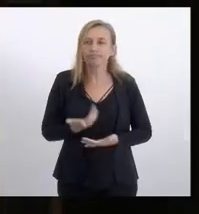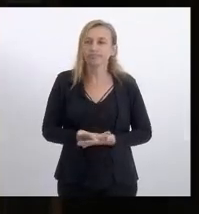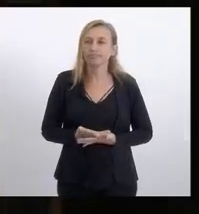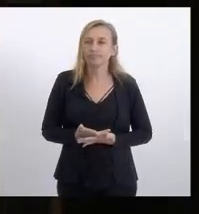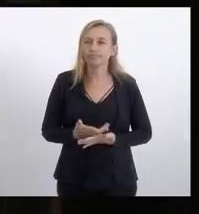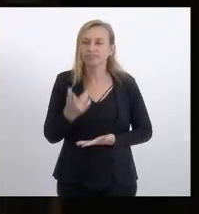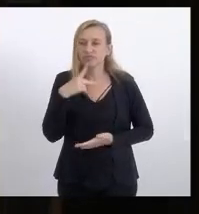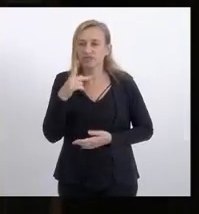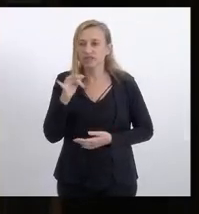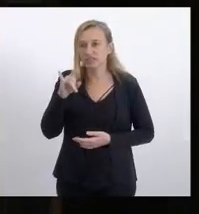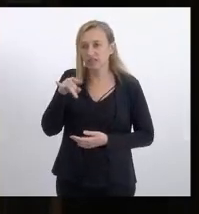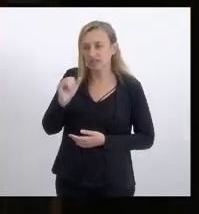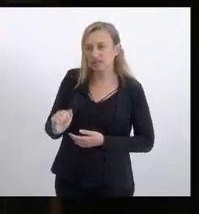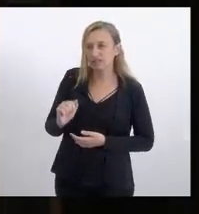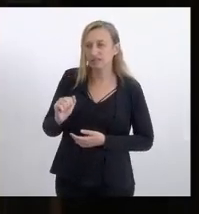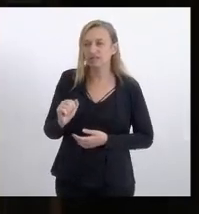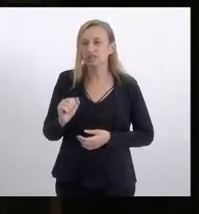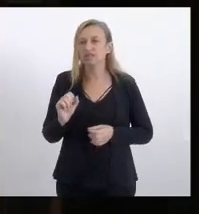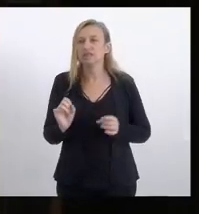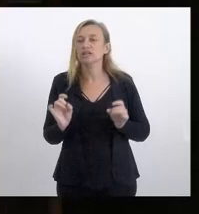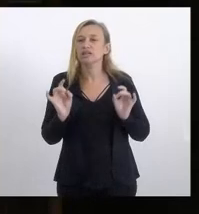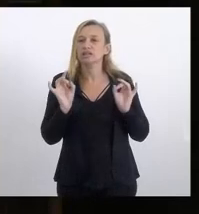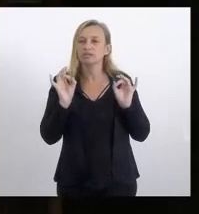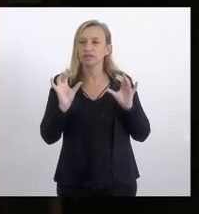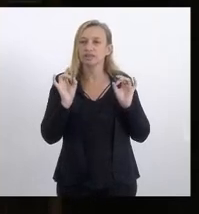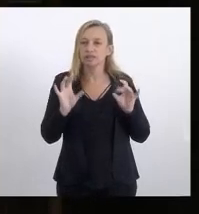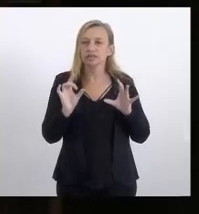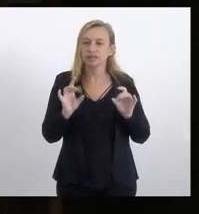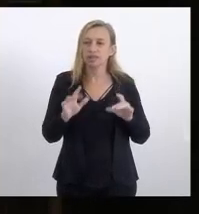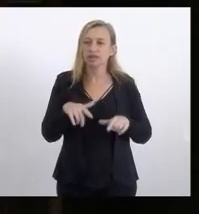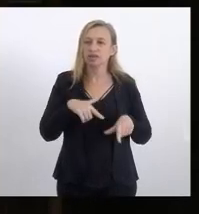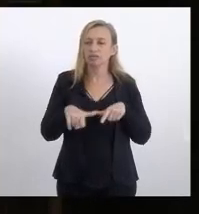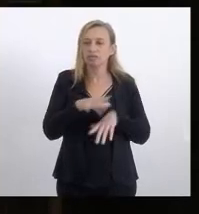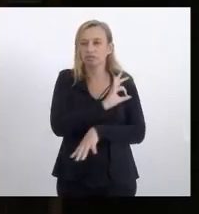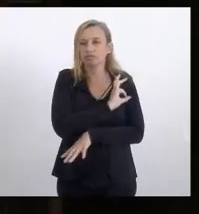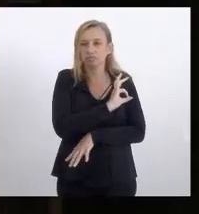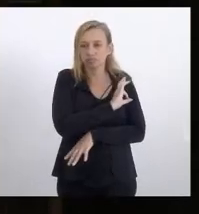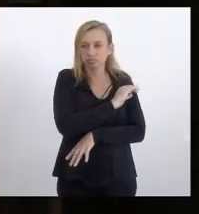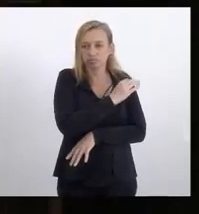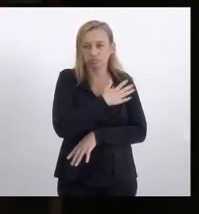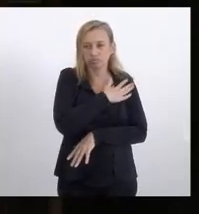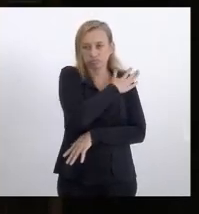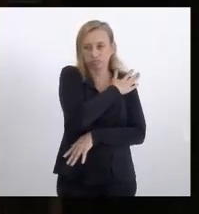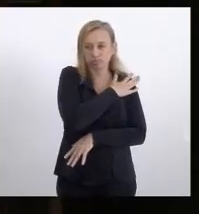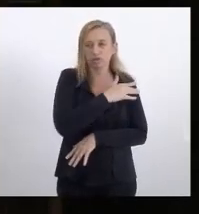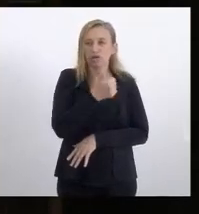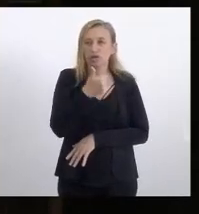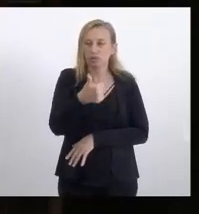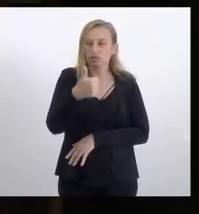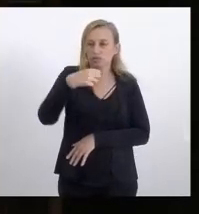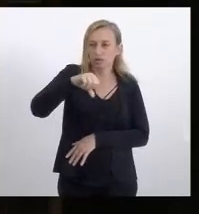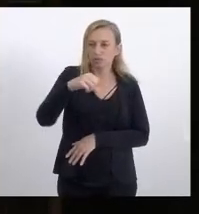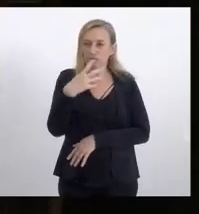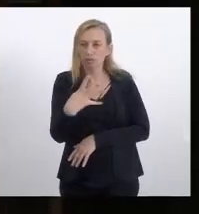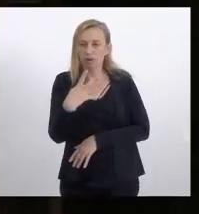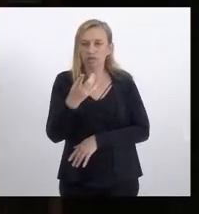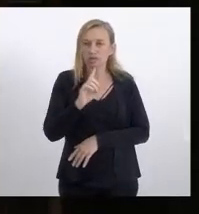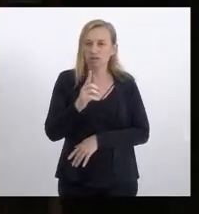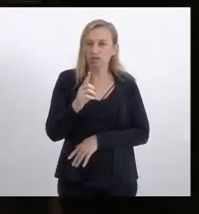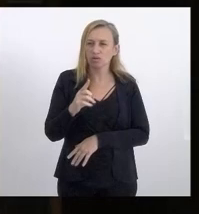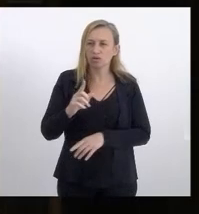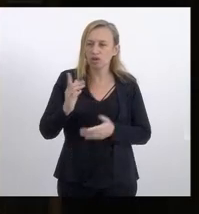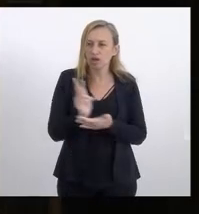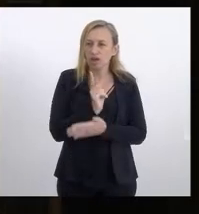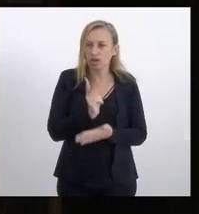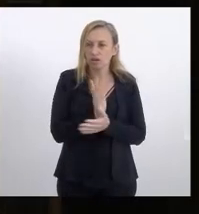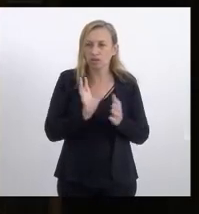por se tratar de licença especial de militar inativo não se aplicaria a lei complementar 194 então é não foi má-fé